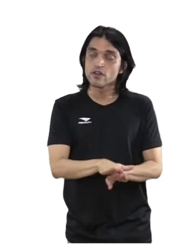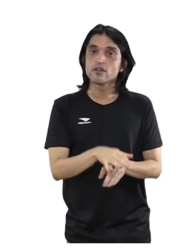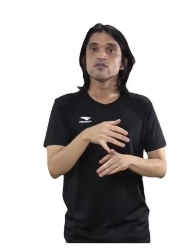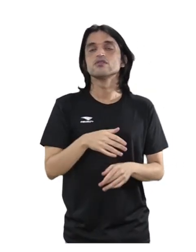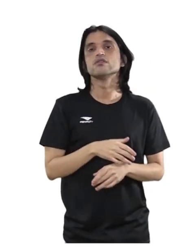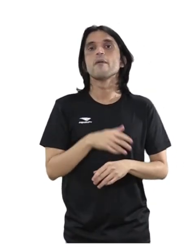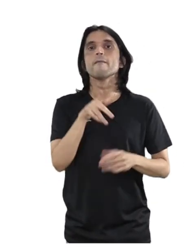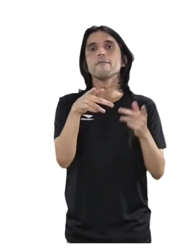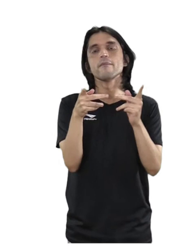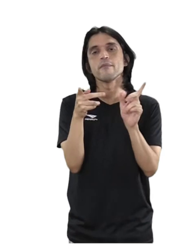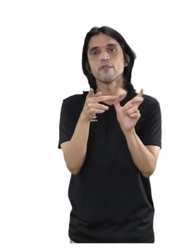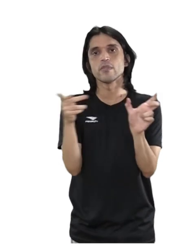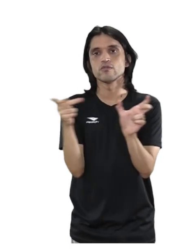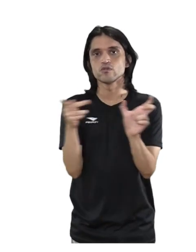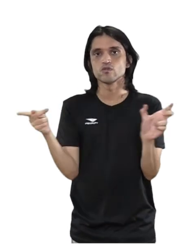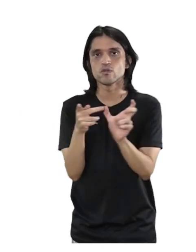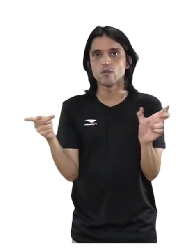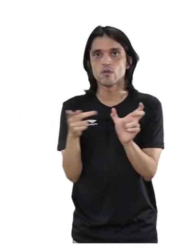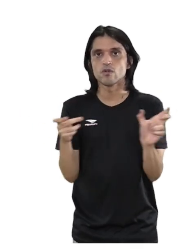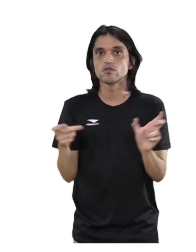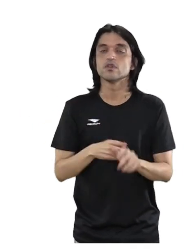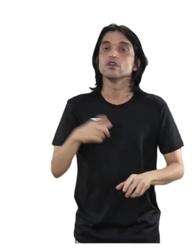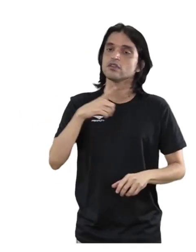bons, adjunto adnominal.